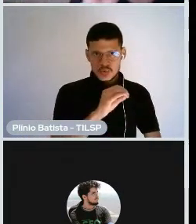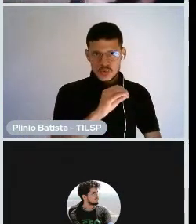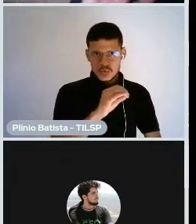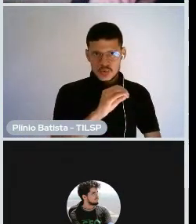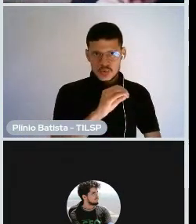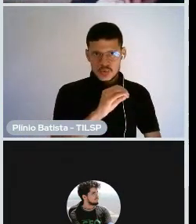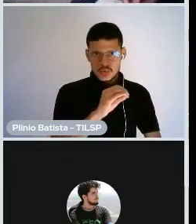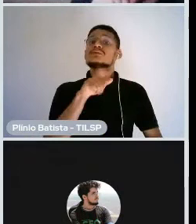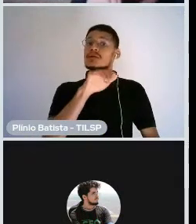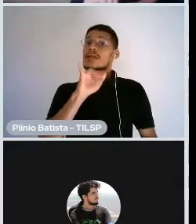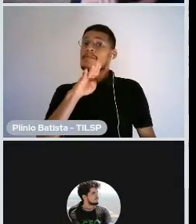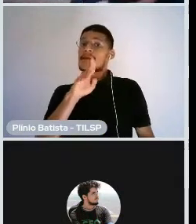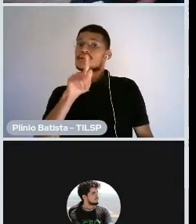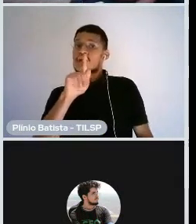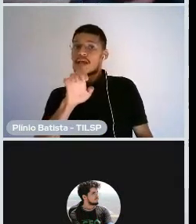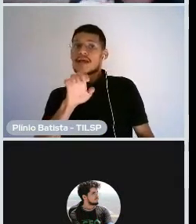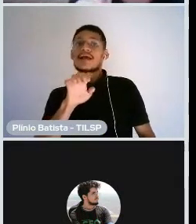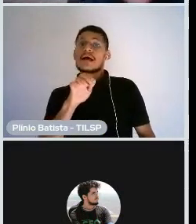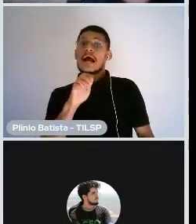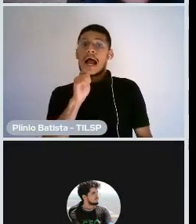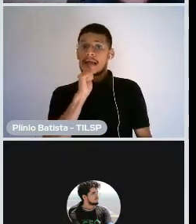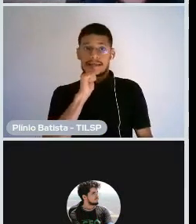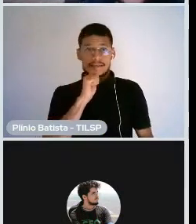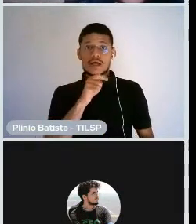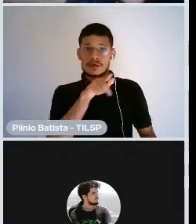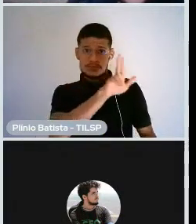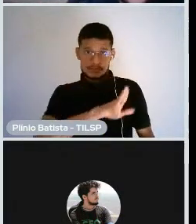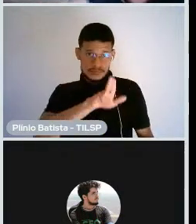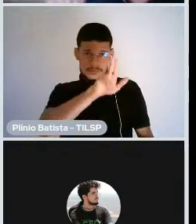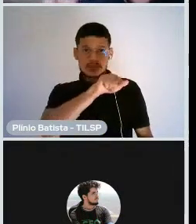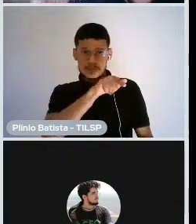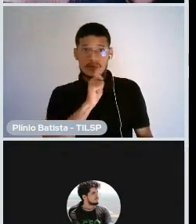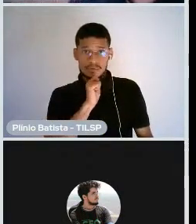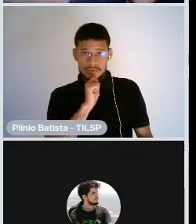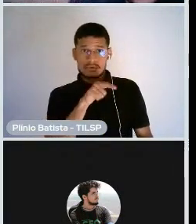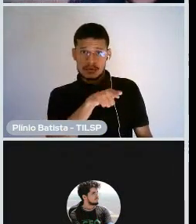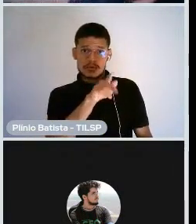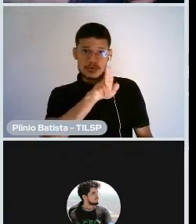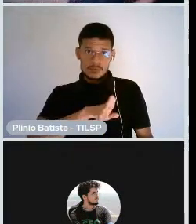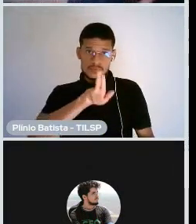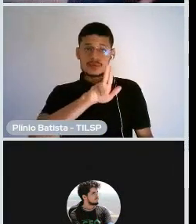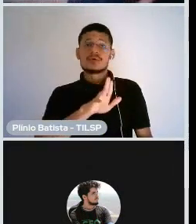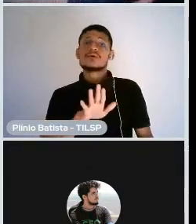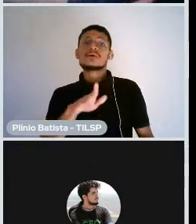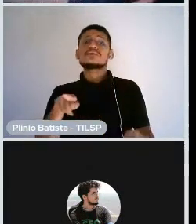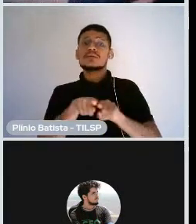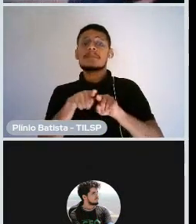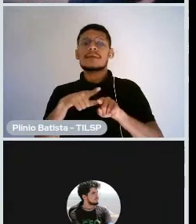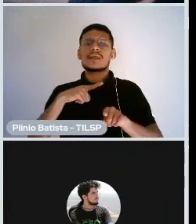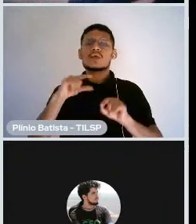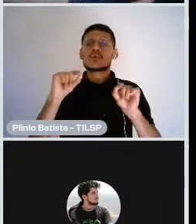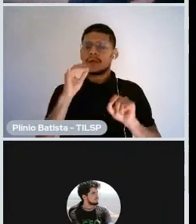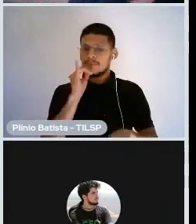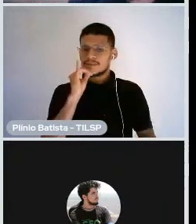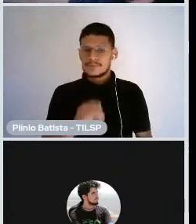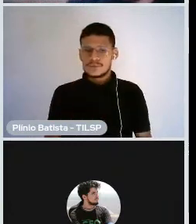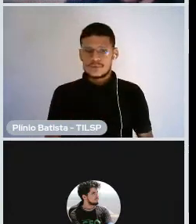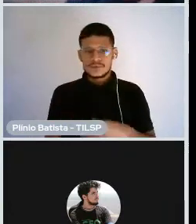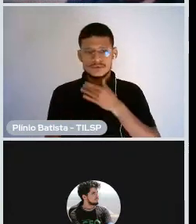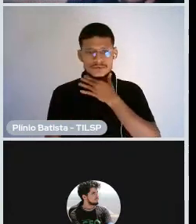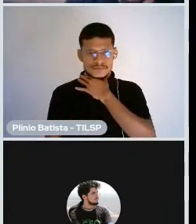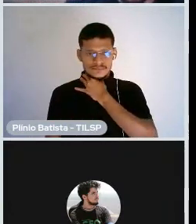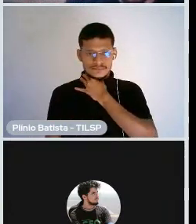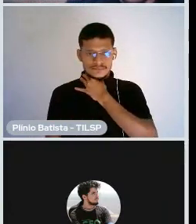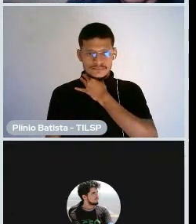eles não mudaram ainda para o termo de etnia, né? E aí a gente tem, por exemplo, quando a gente coloca dentro de